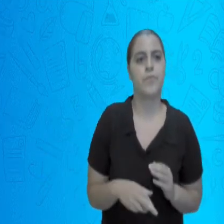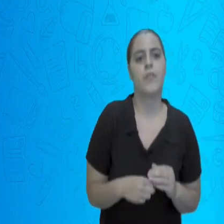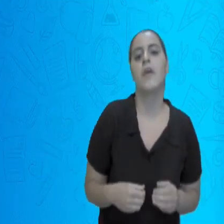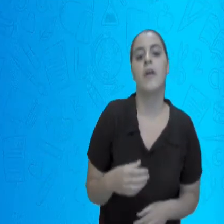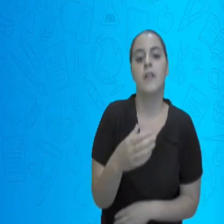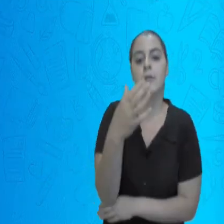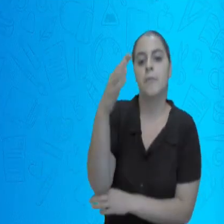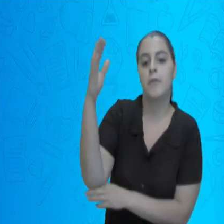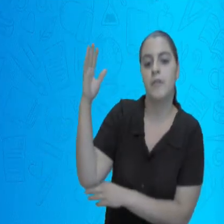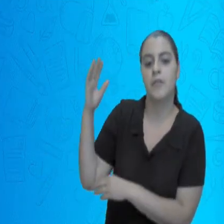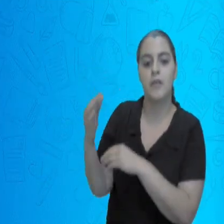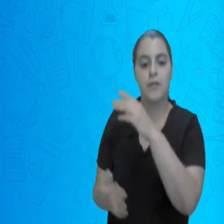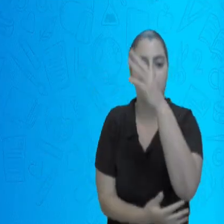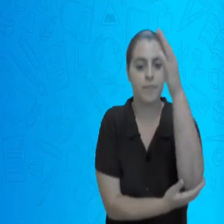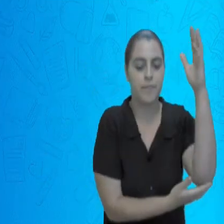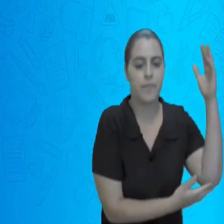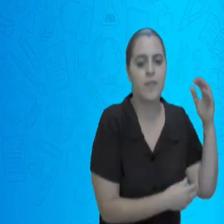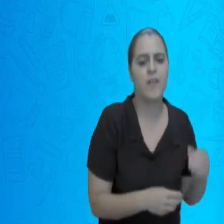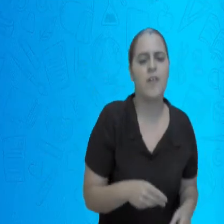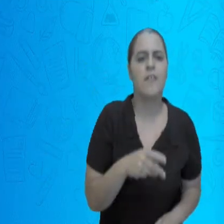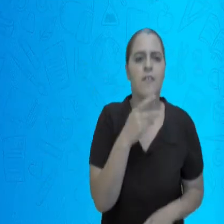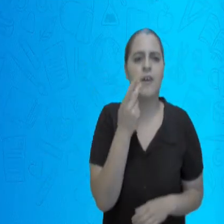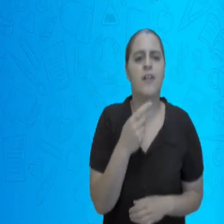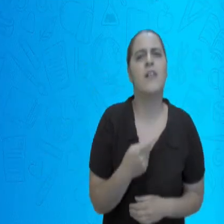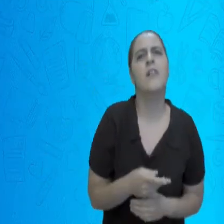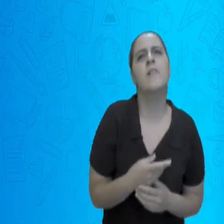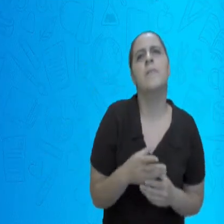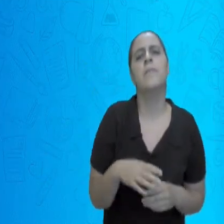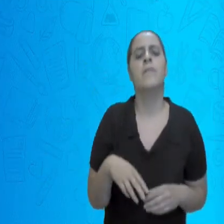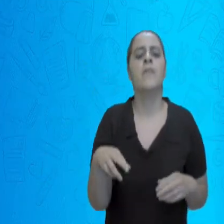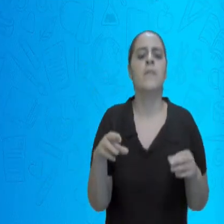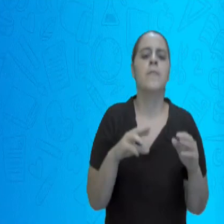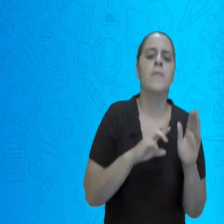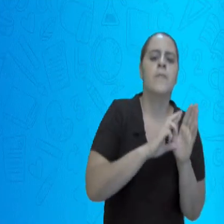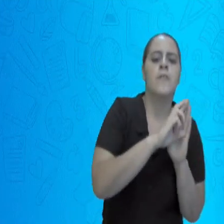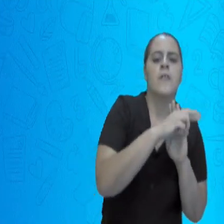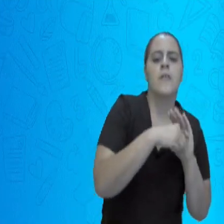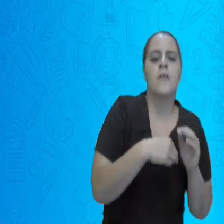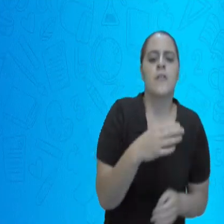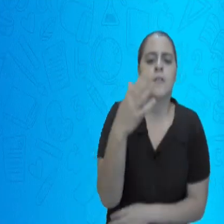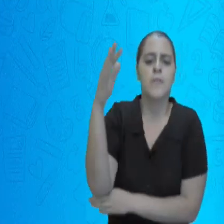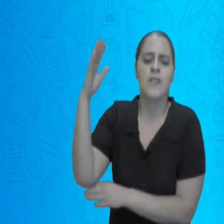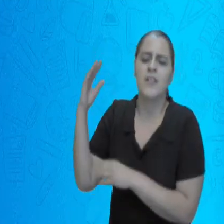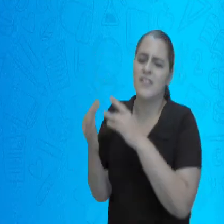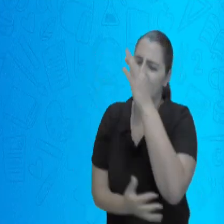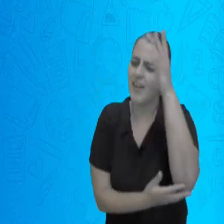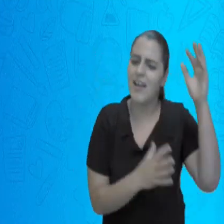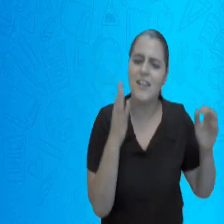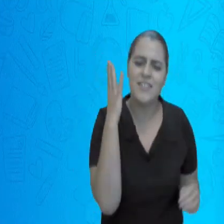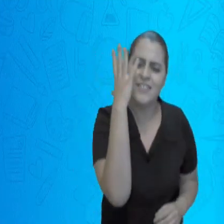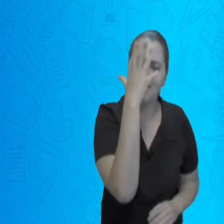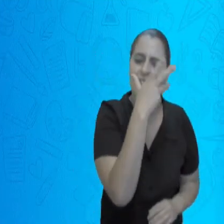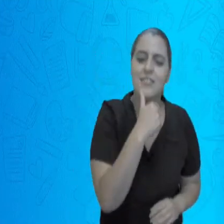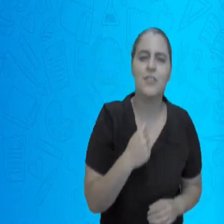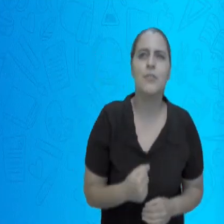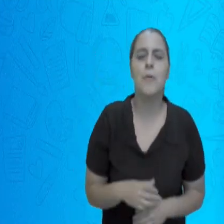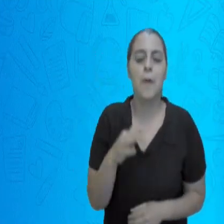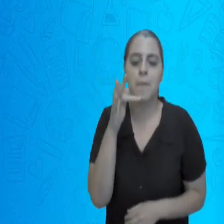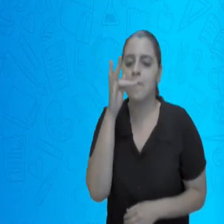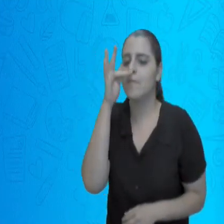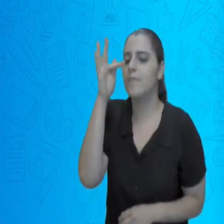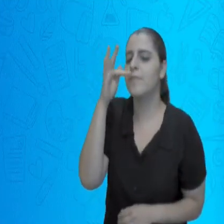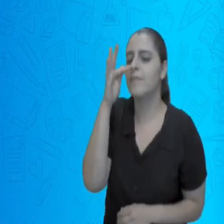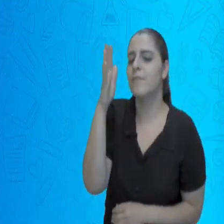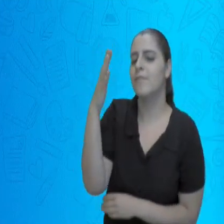plantae. Falar de reino plantae é uma coisa muito linda, porque quem não gosta de plantas, de flores,